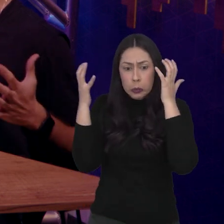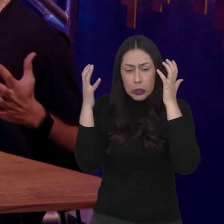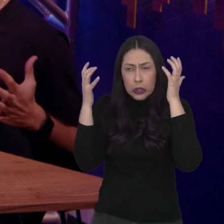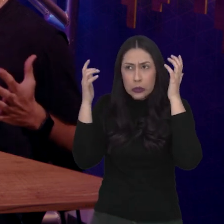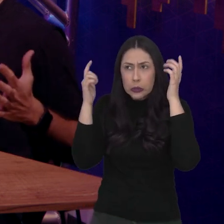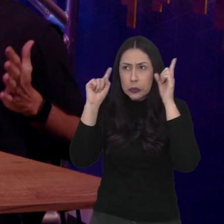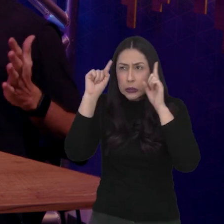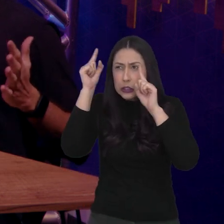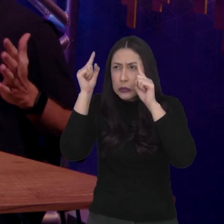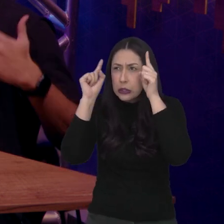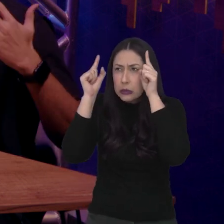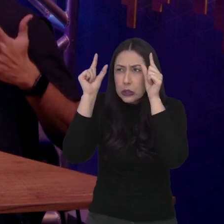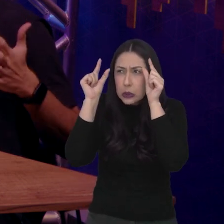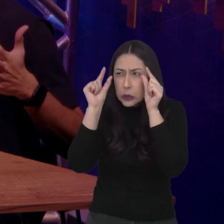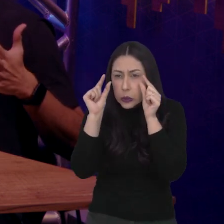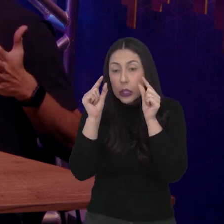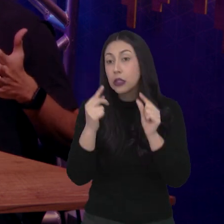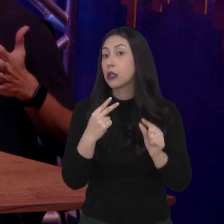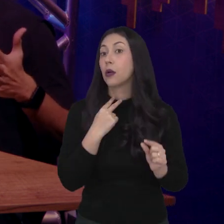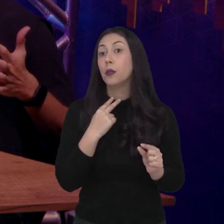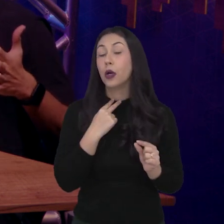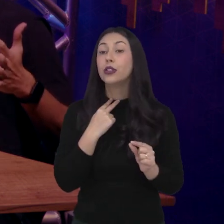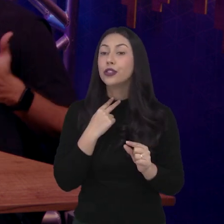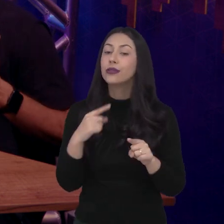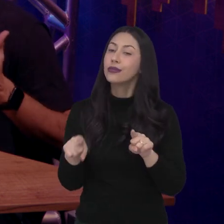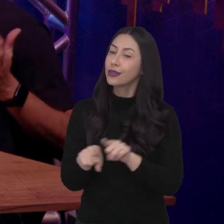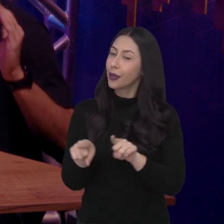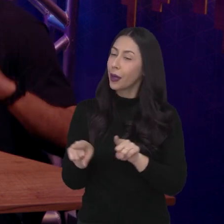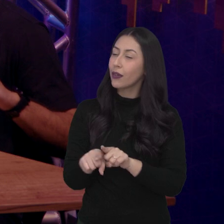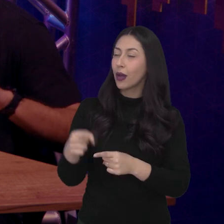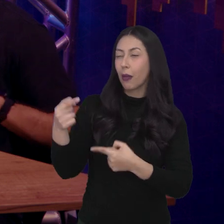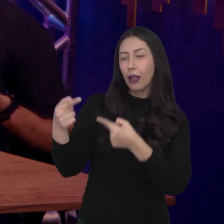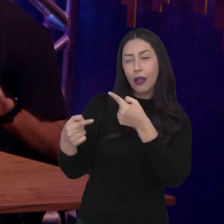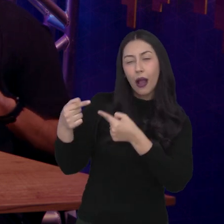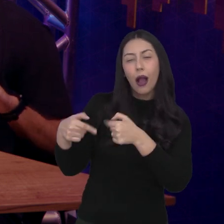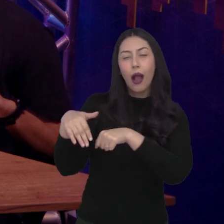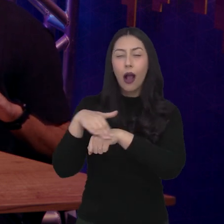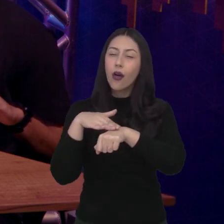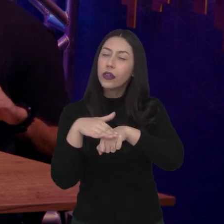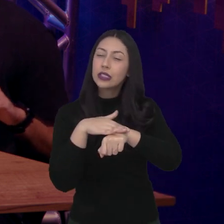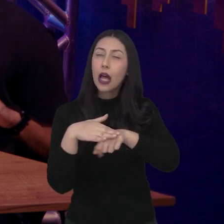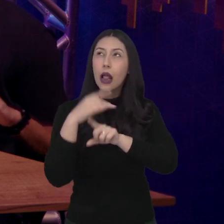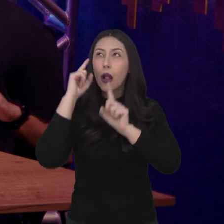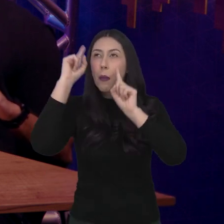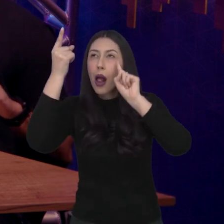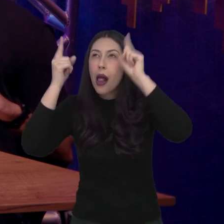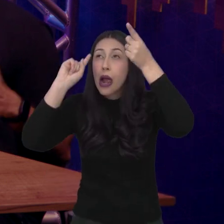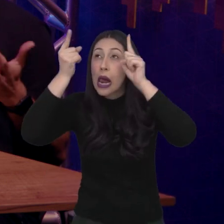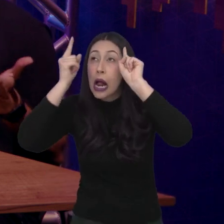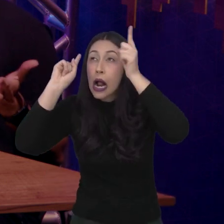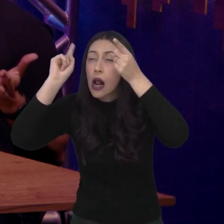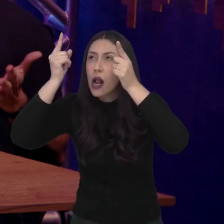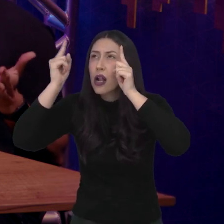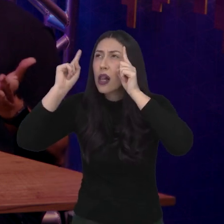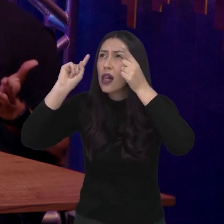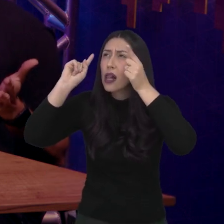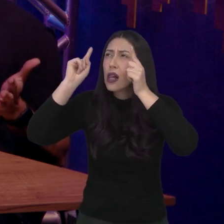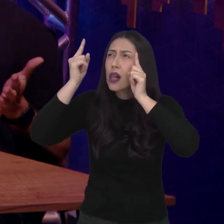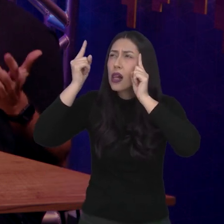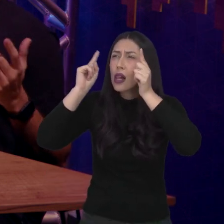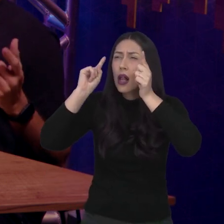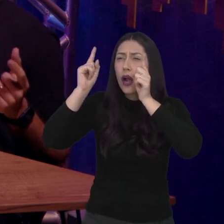a criatividade. E a gente vai discutir um pouquinho sobre essa queda da criatividade nas pessoas. E a gente vai ver